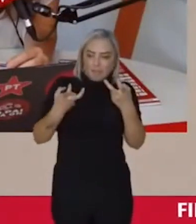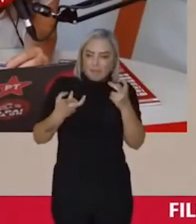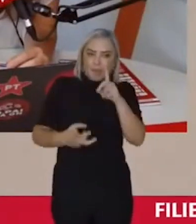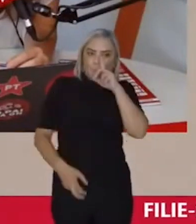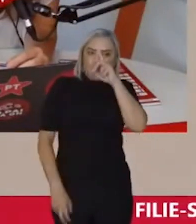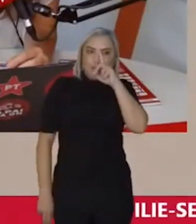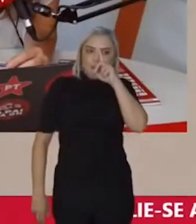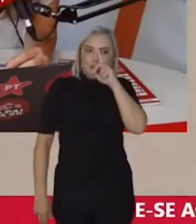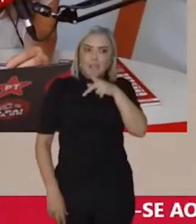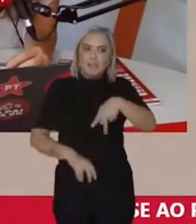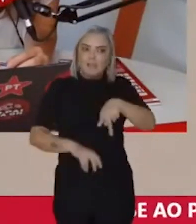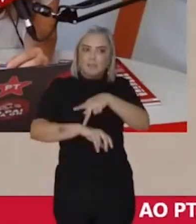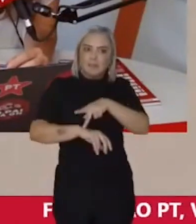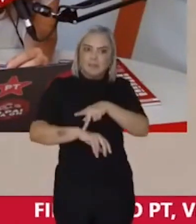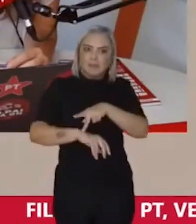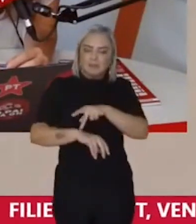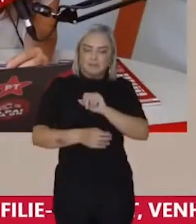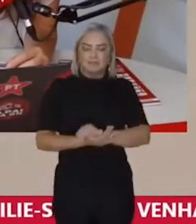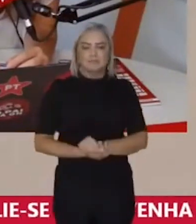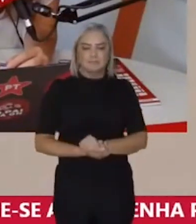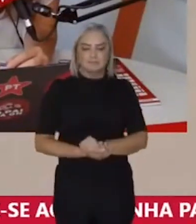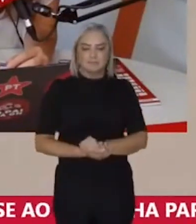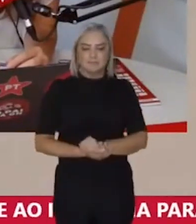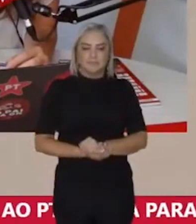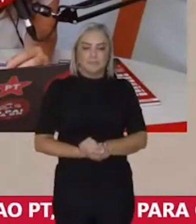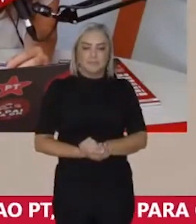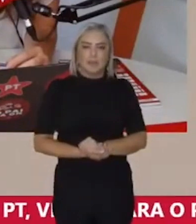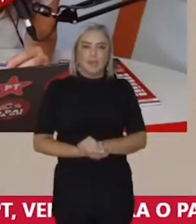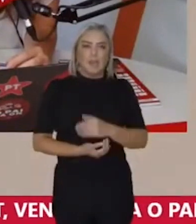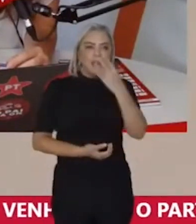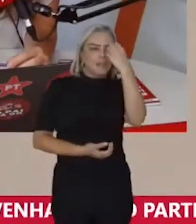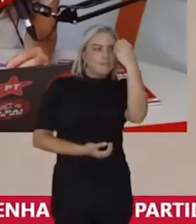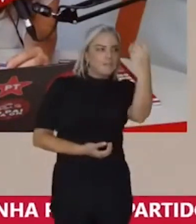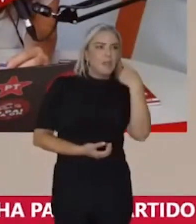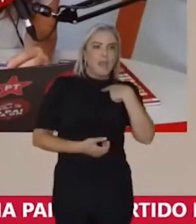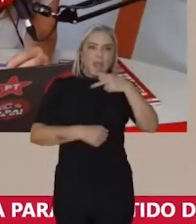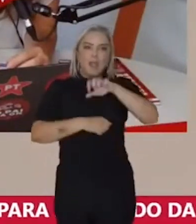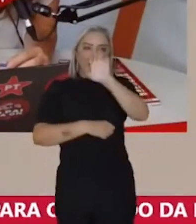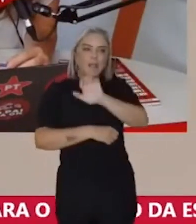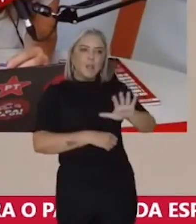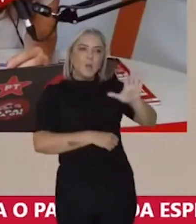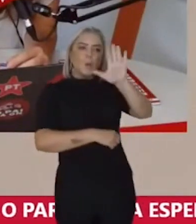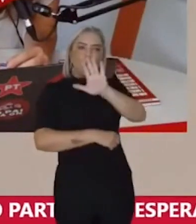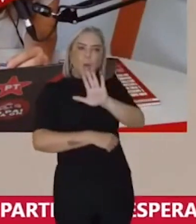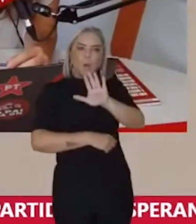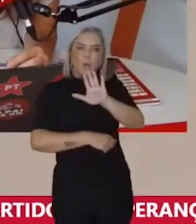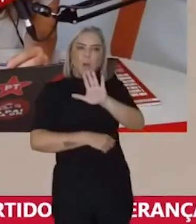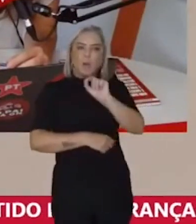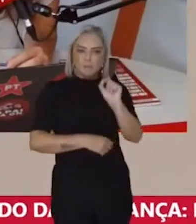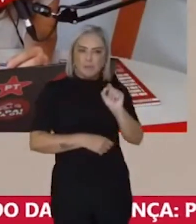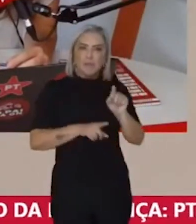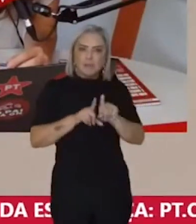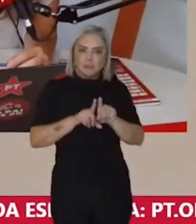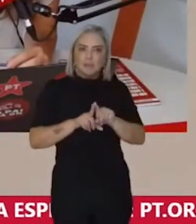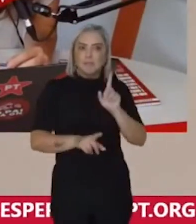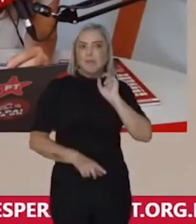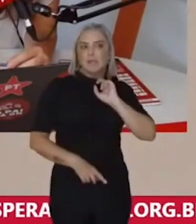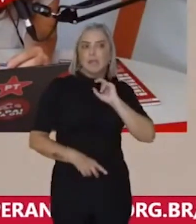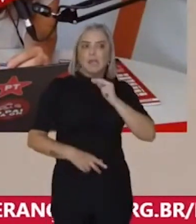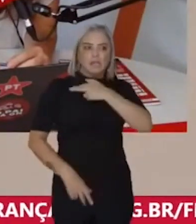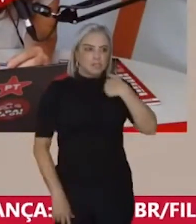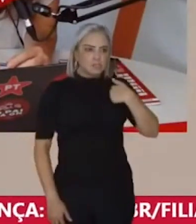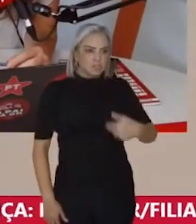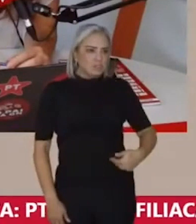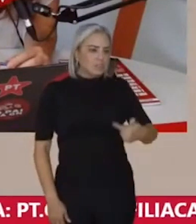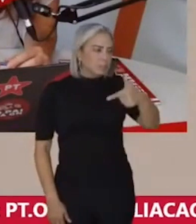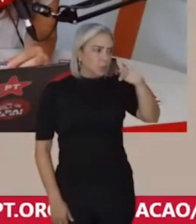para o país. Porque quem viaja pelo exterior sabe que os europeus, e mesmo na China e em